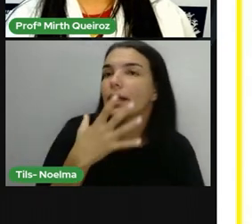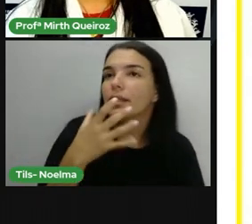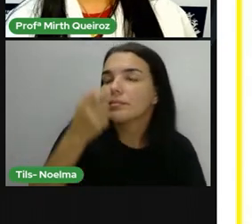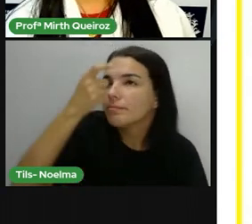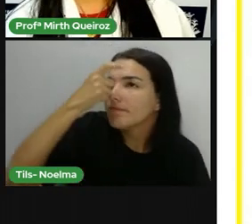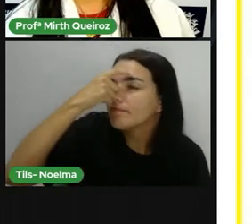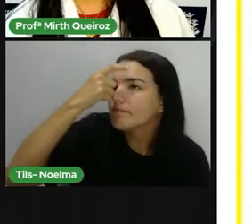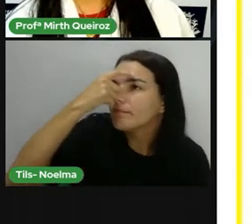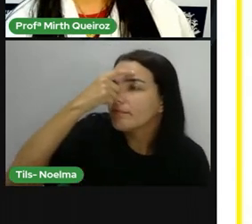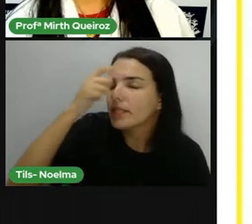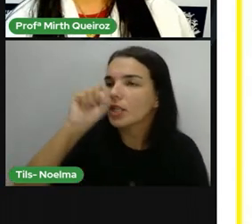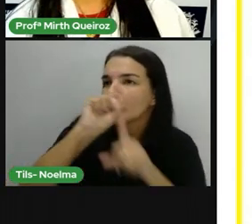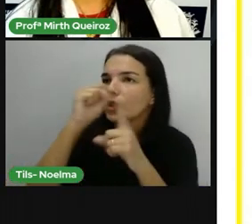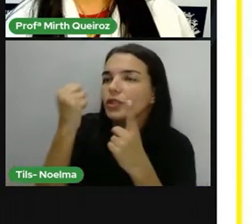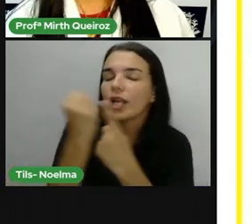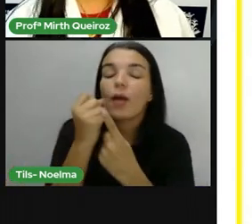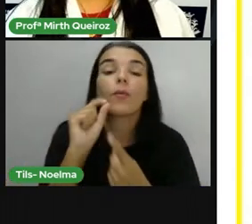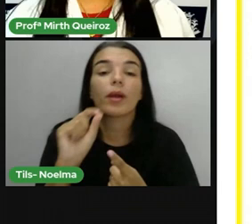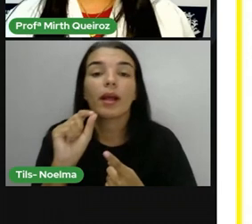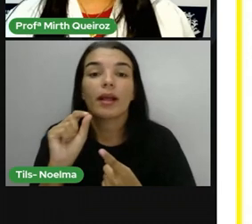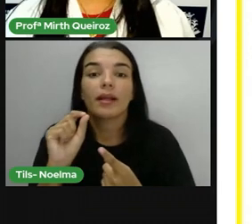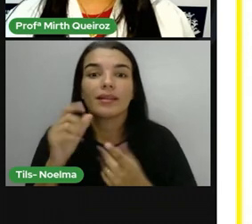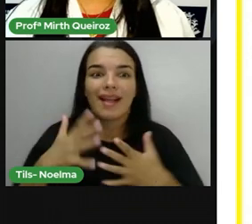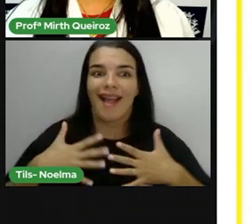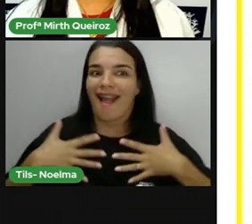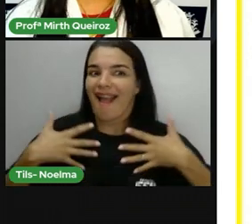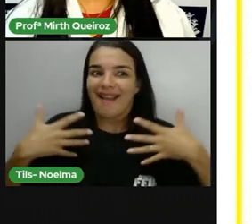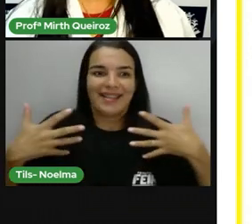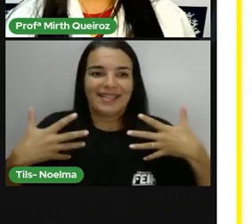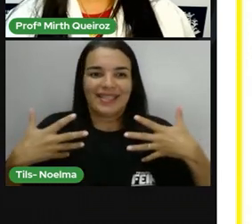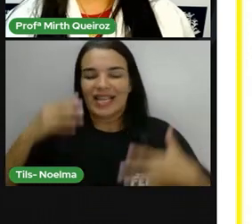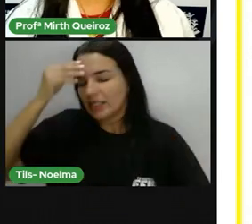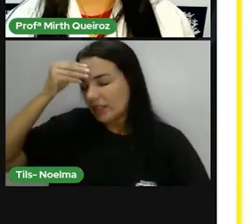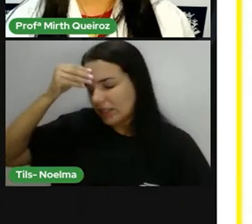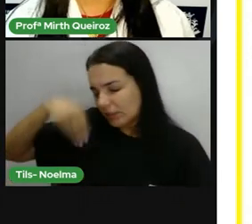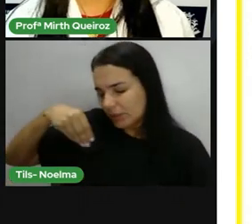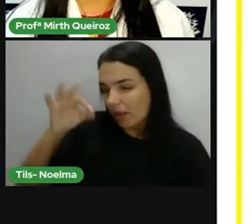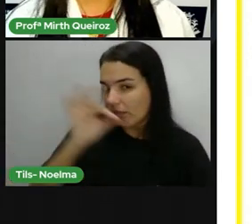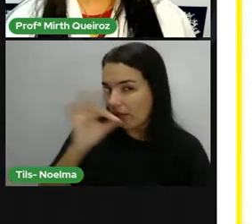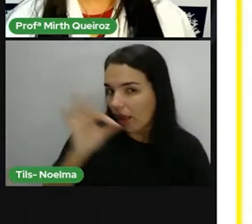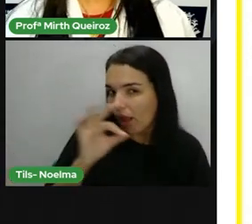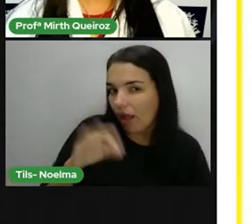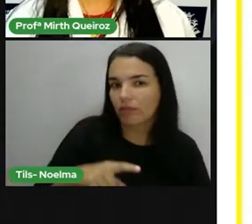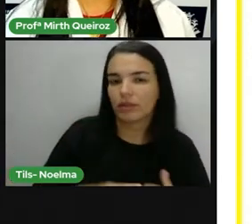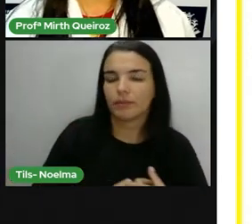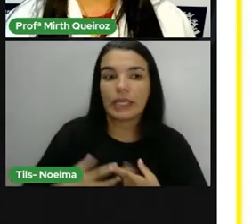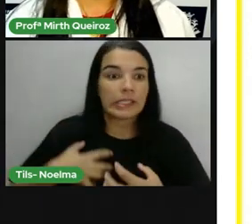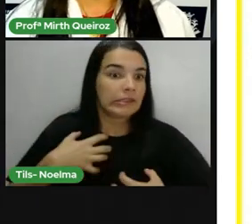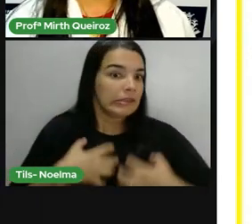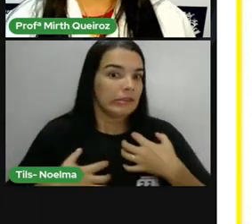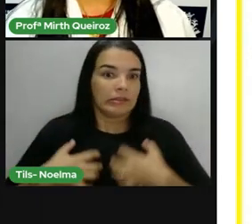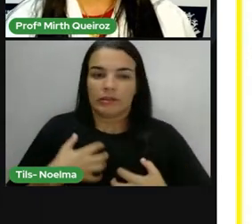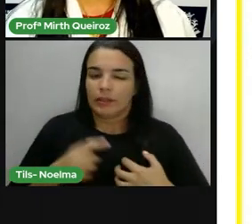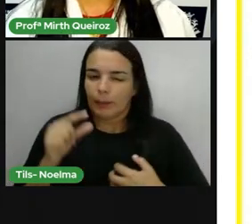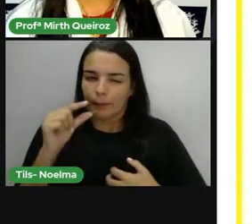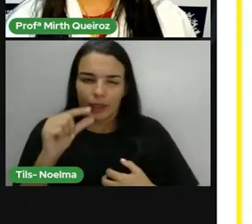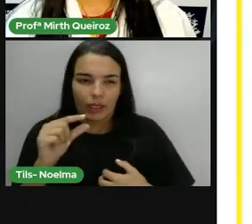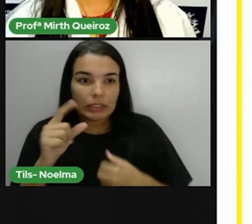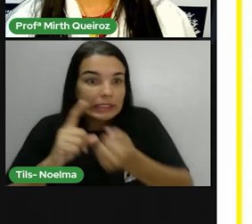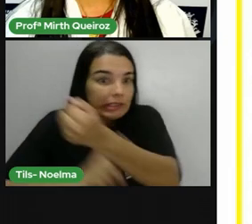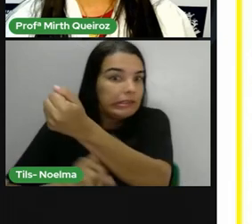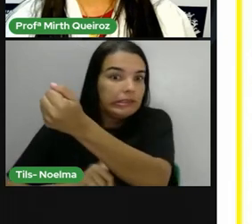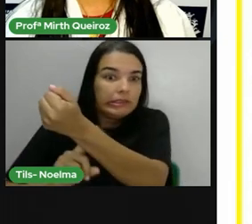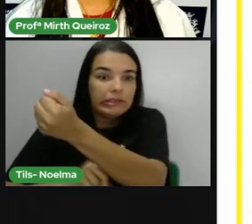sociais? Mais autoestima, menos depressão, menos ansiedade, menos estresse,